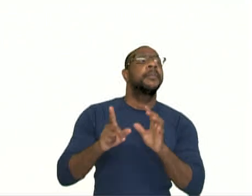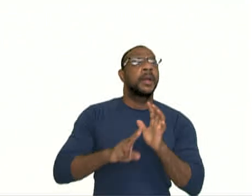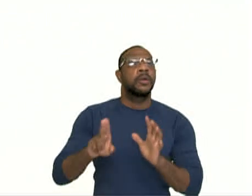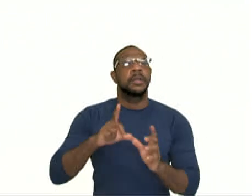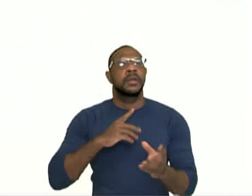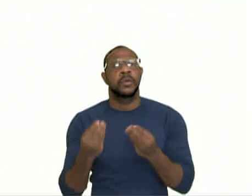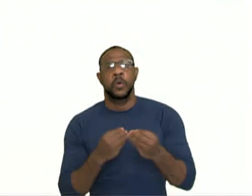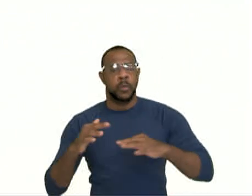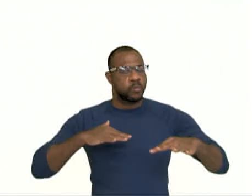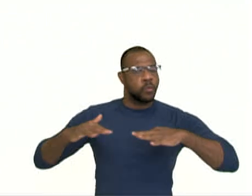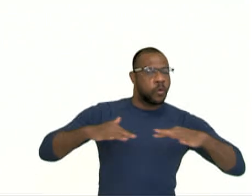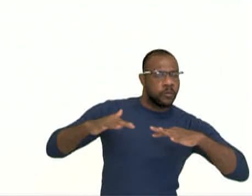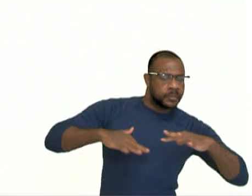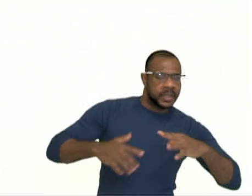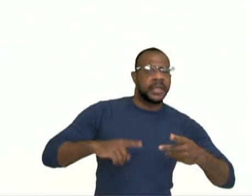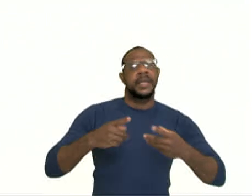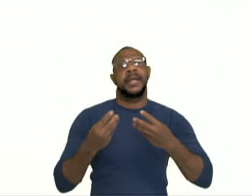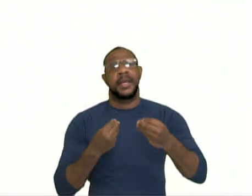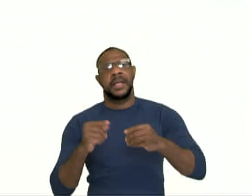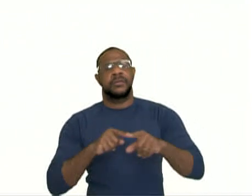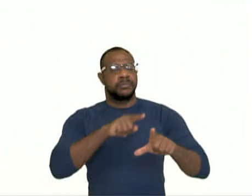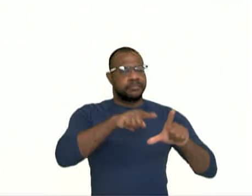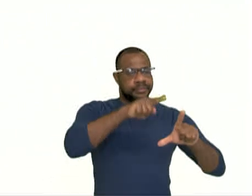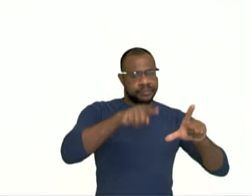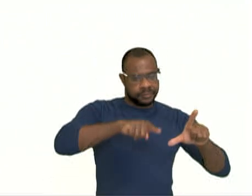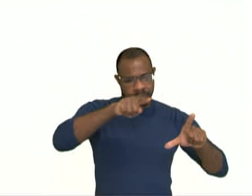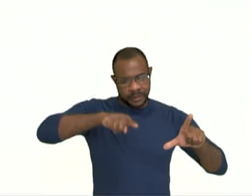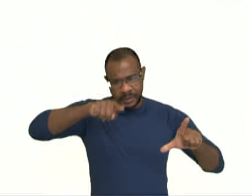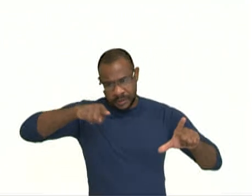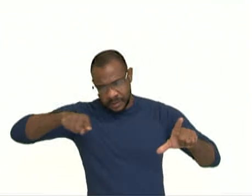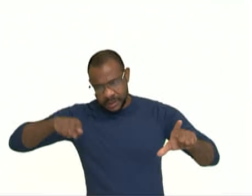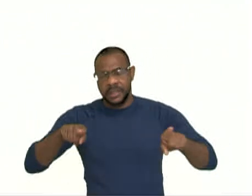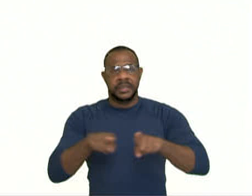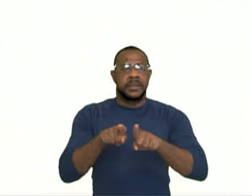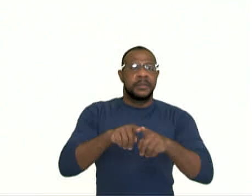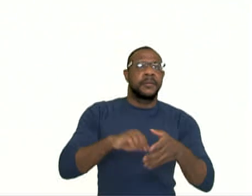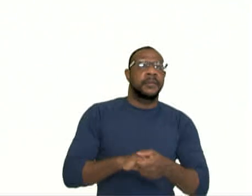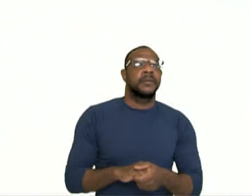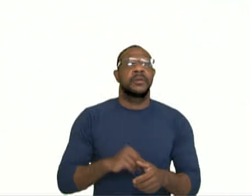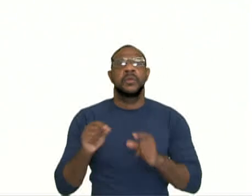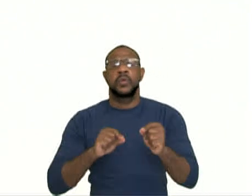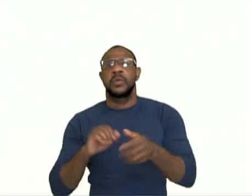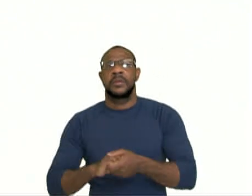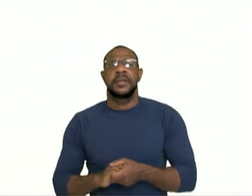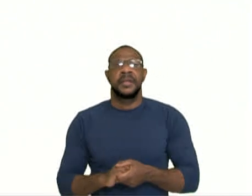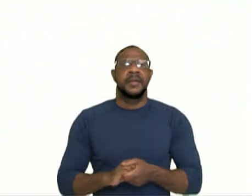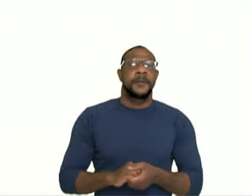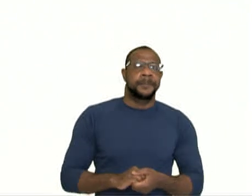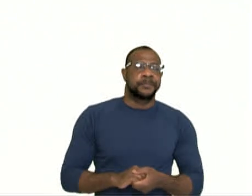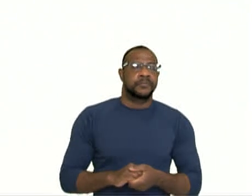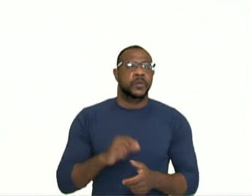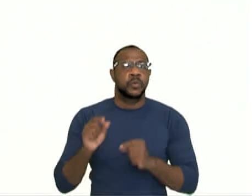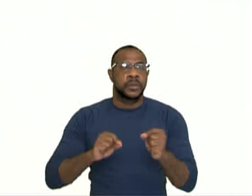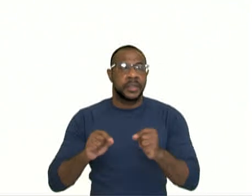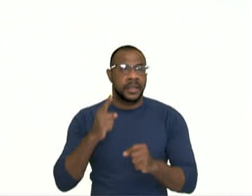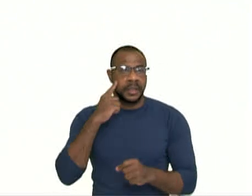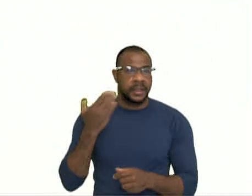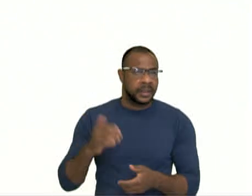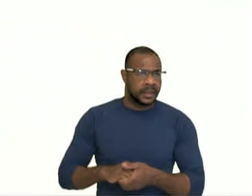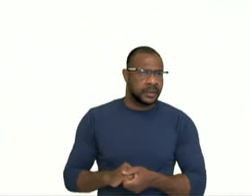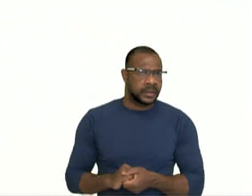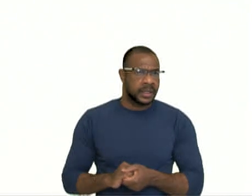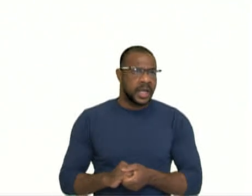o movimento harmônico simples, que também a gente conhece como MHS, que é uma